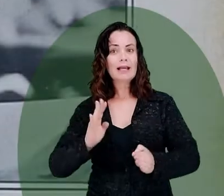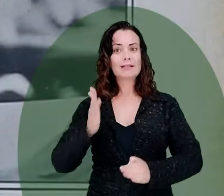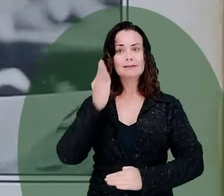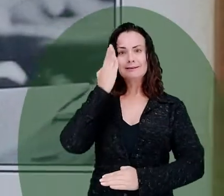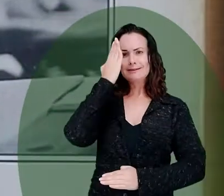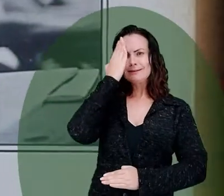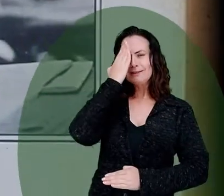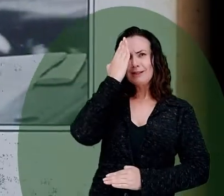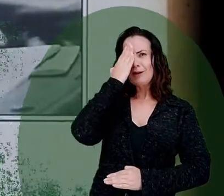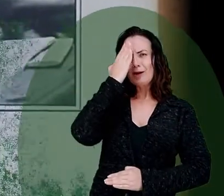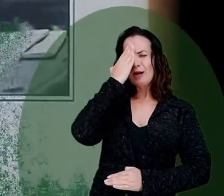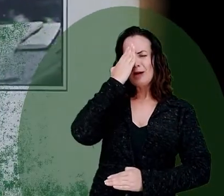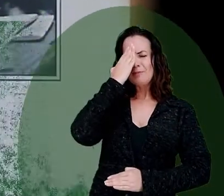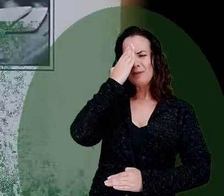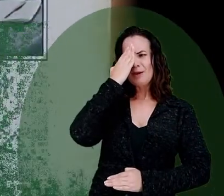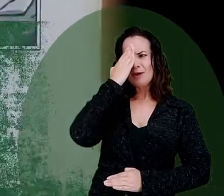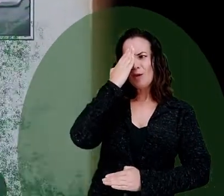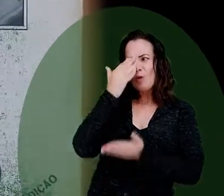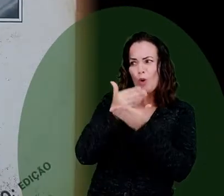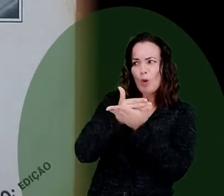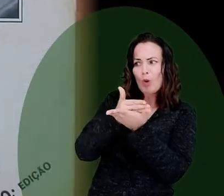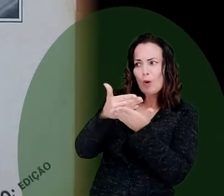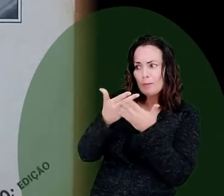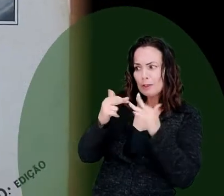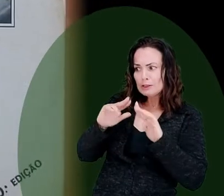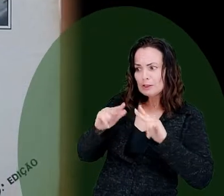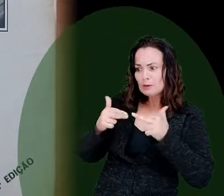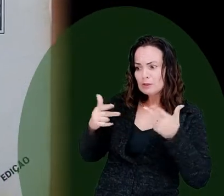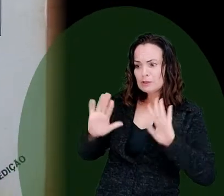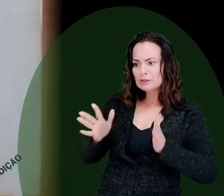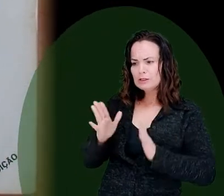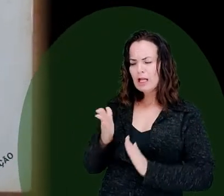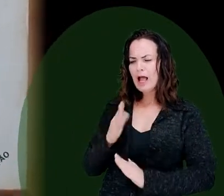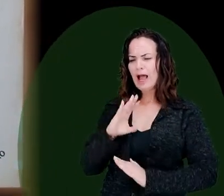para a descrição do que você conhece, para